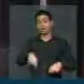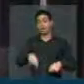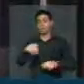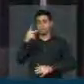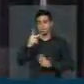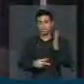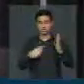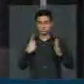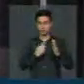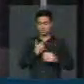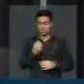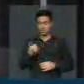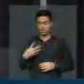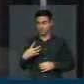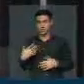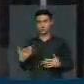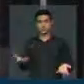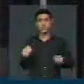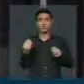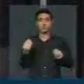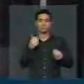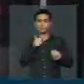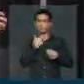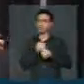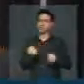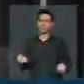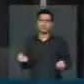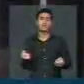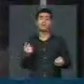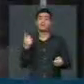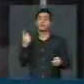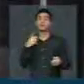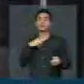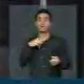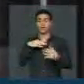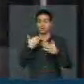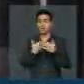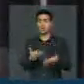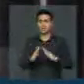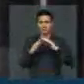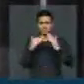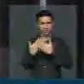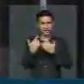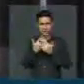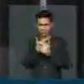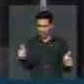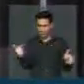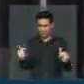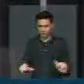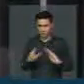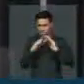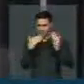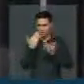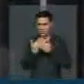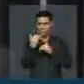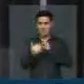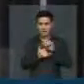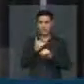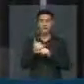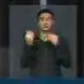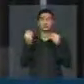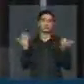ano de 2014, é inadmissível que tenhamos ainda escolas onde não se tem a